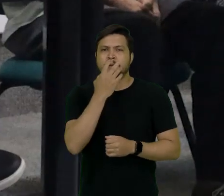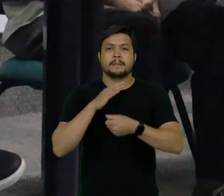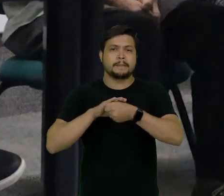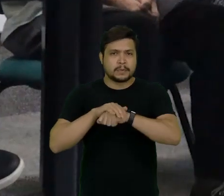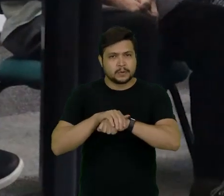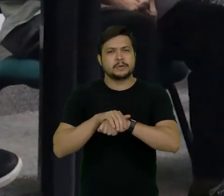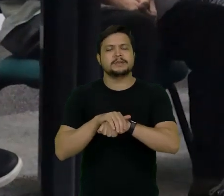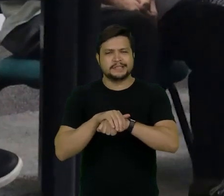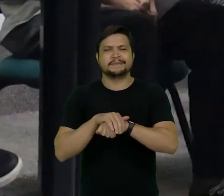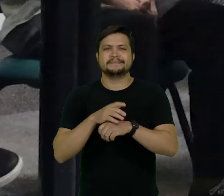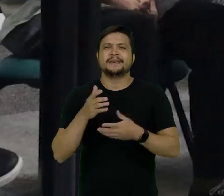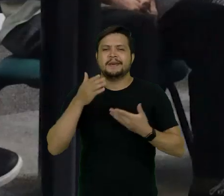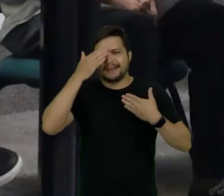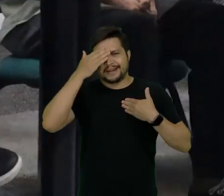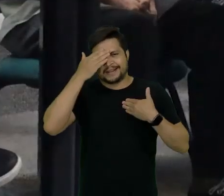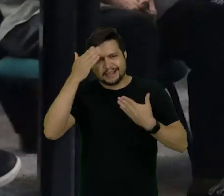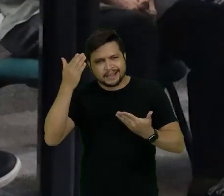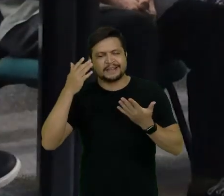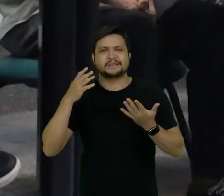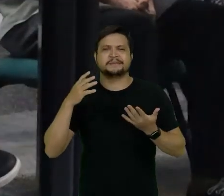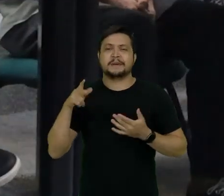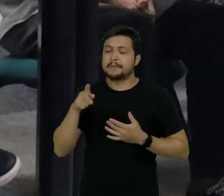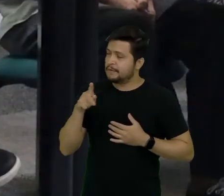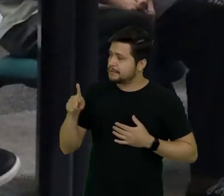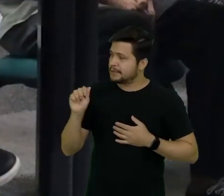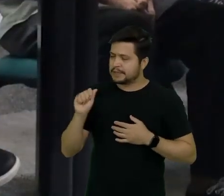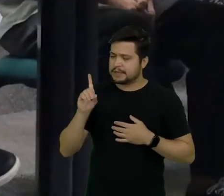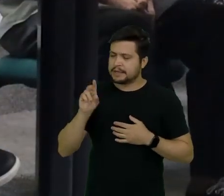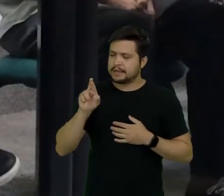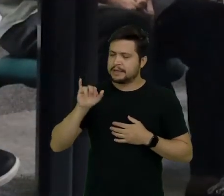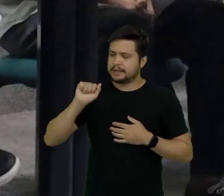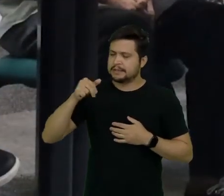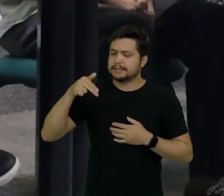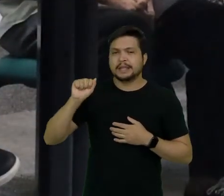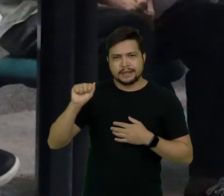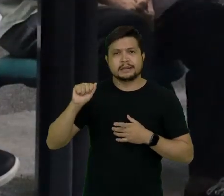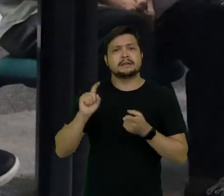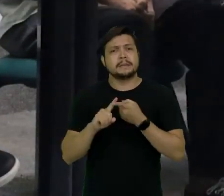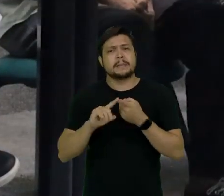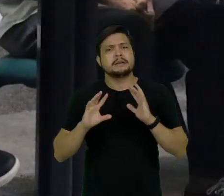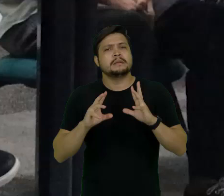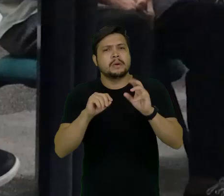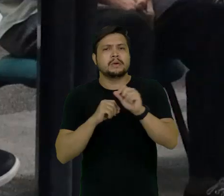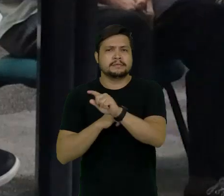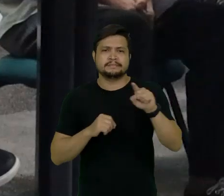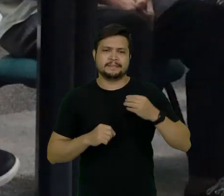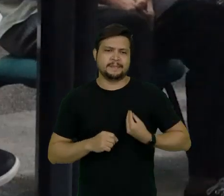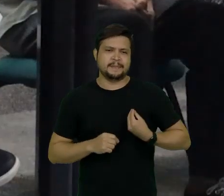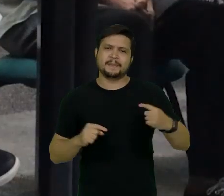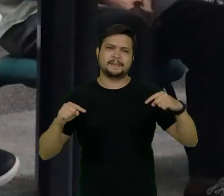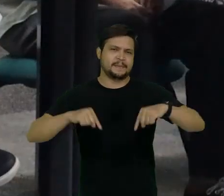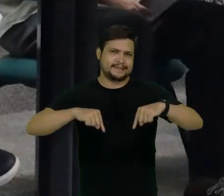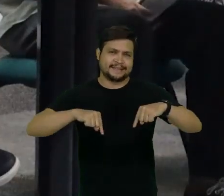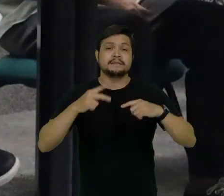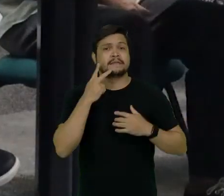Boa noite, agradecendo aqui, né, a professora Adriana e todos que aqui estão presentes, dizer